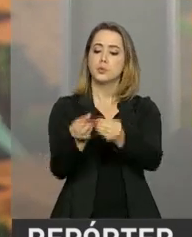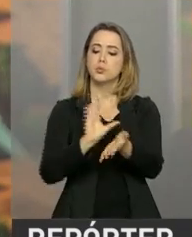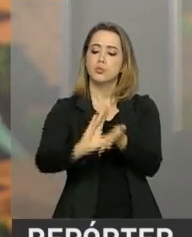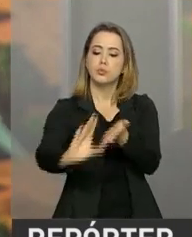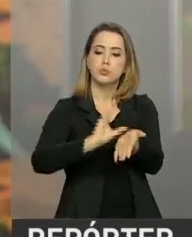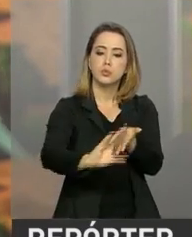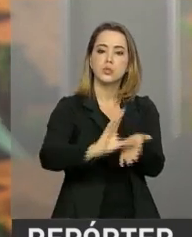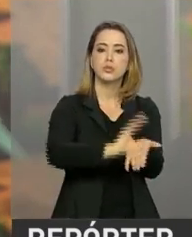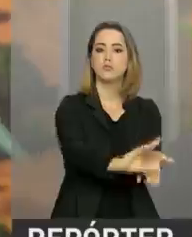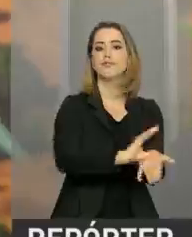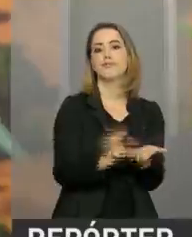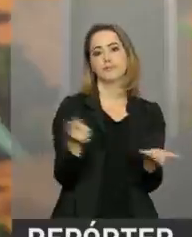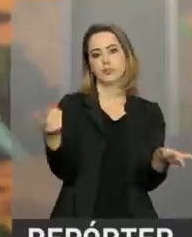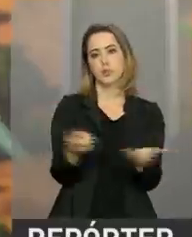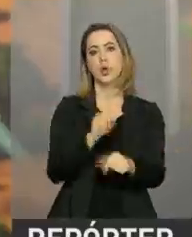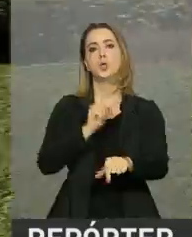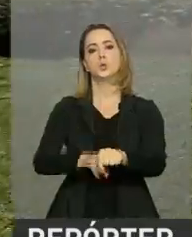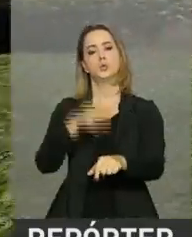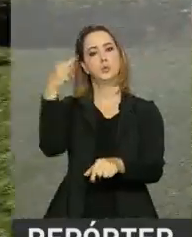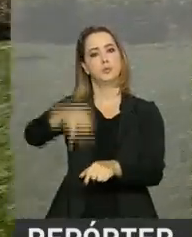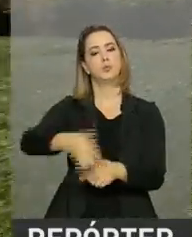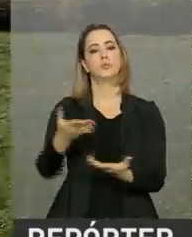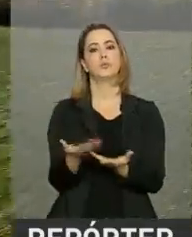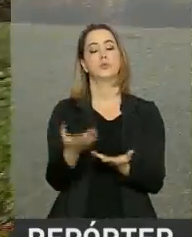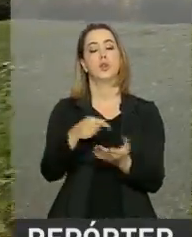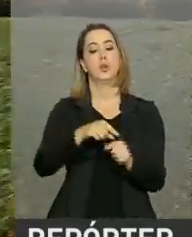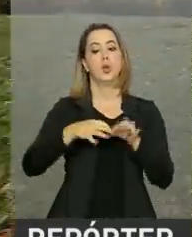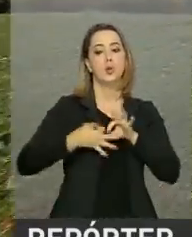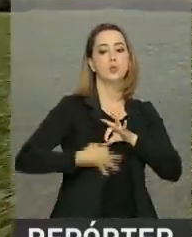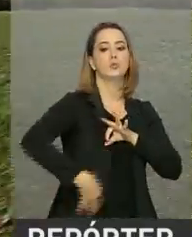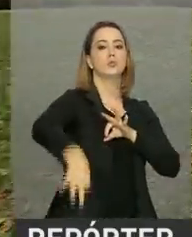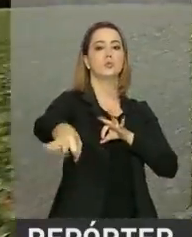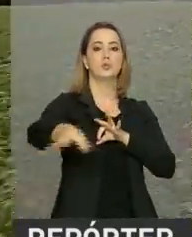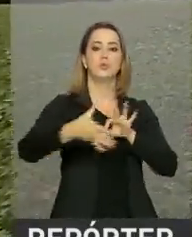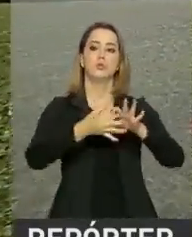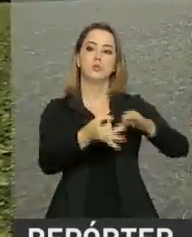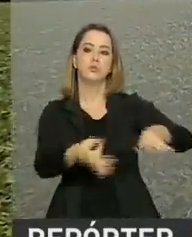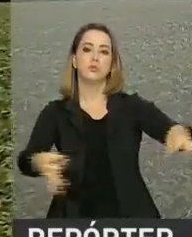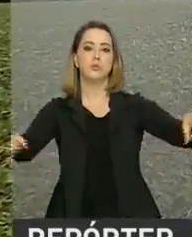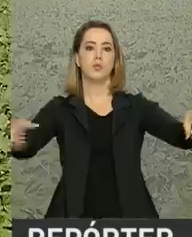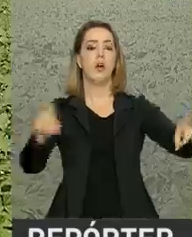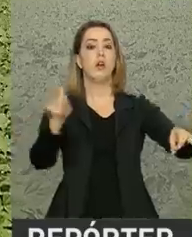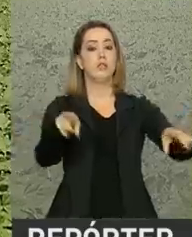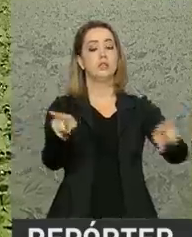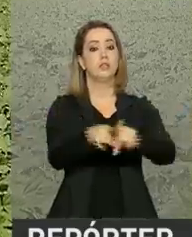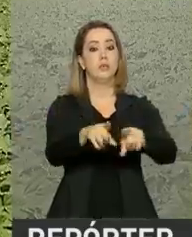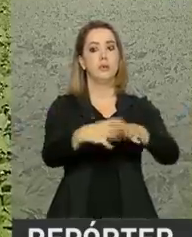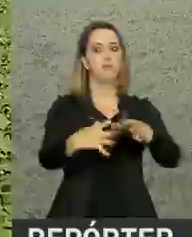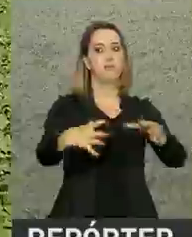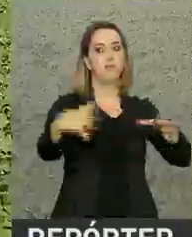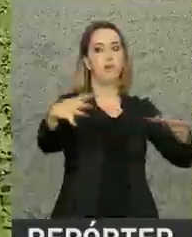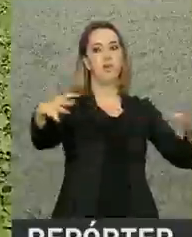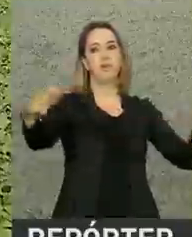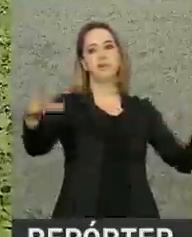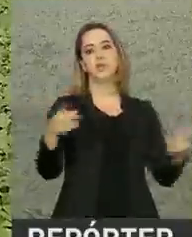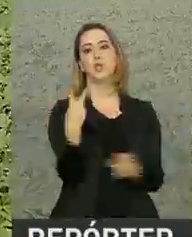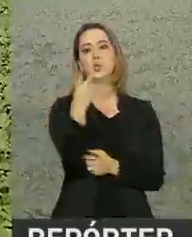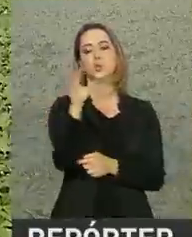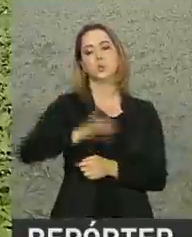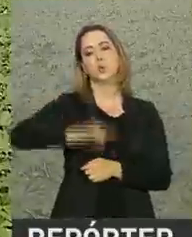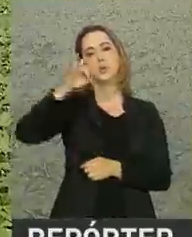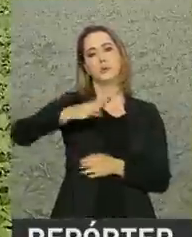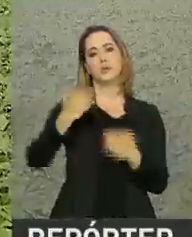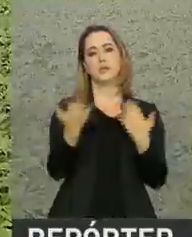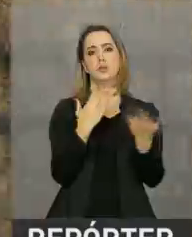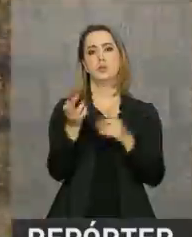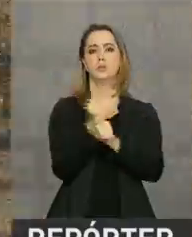disponibilizando recurso no momento certo a área plantada no país também deve aumentar cerca de 2% em relação à